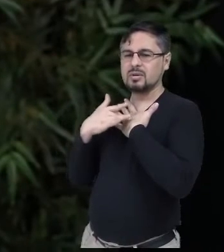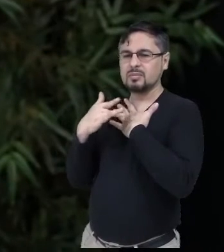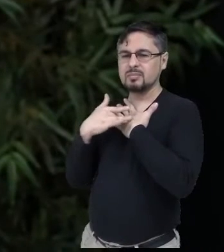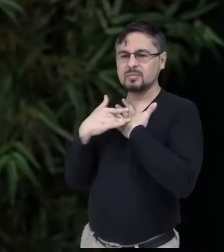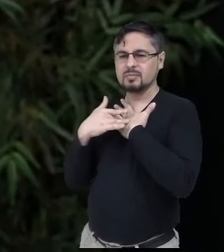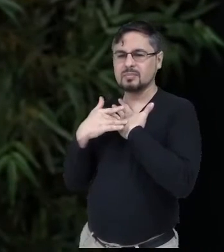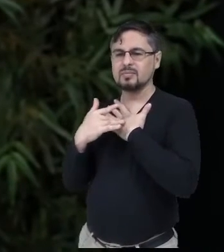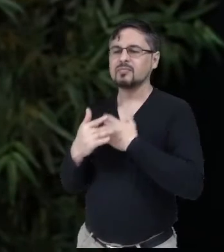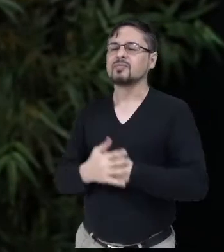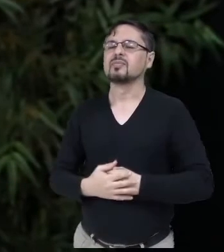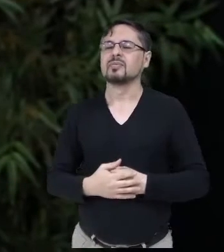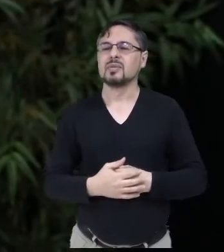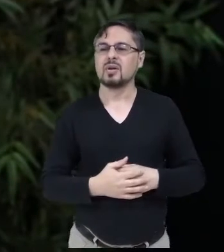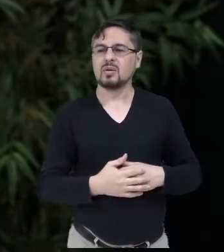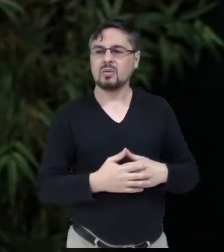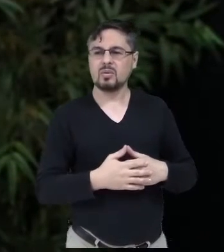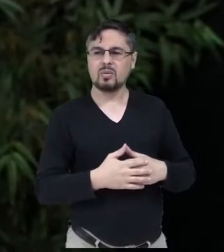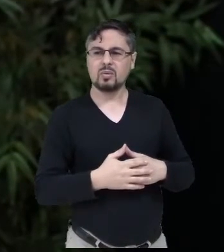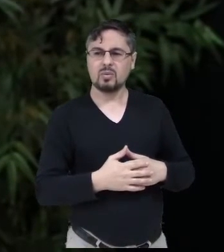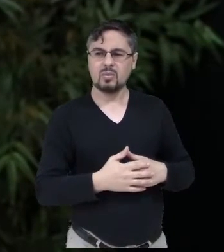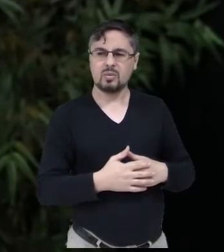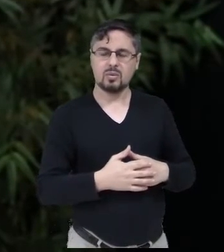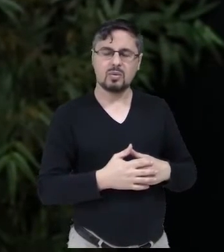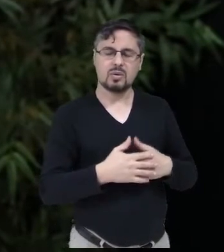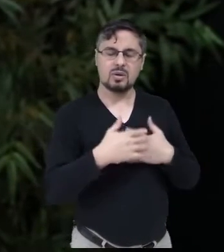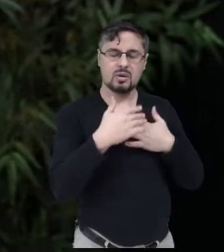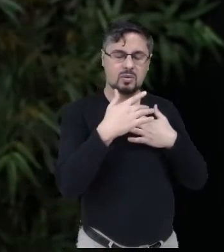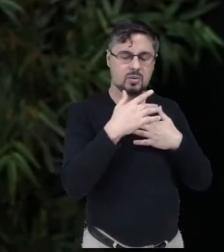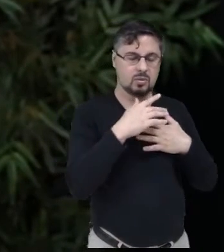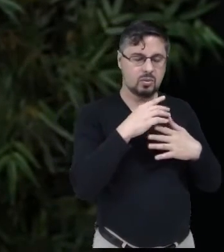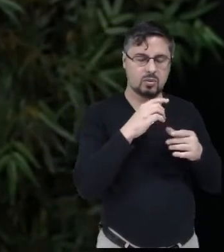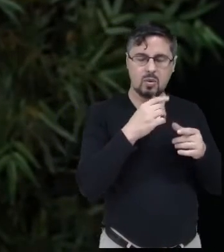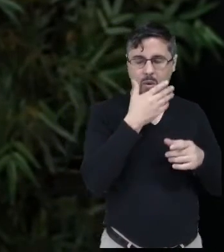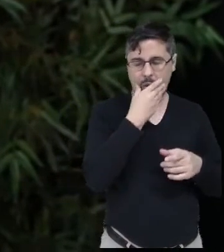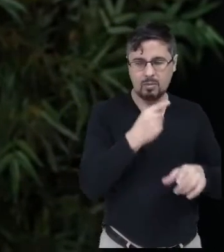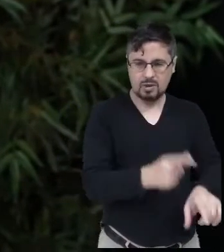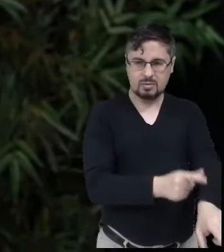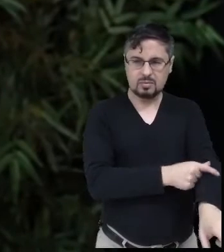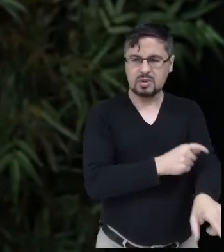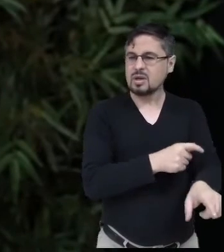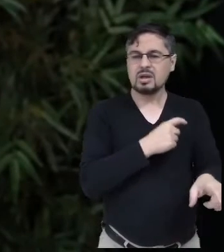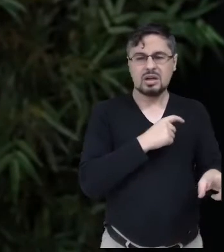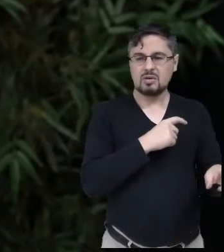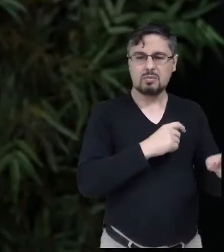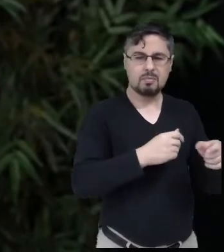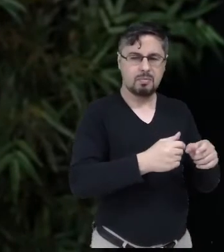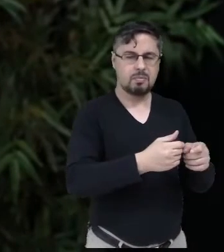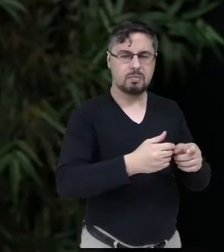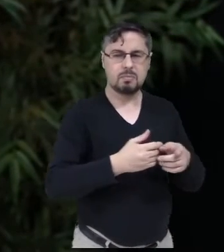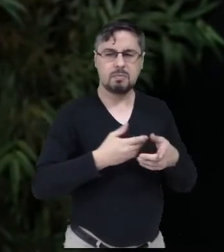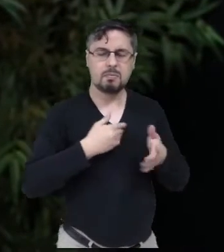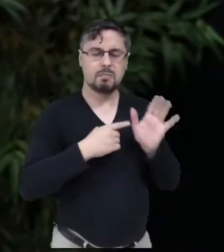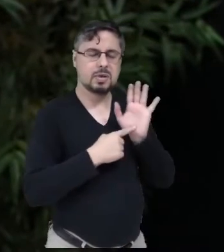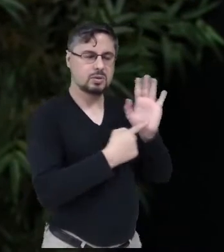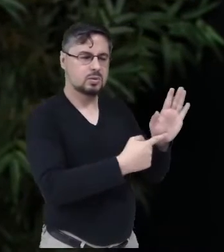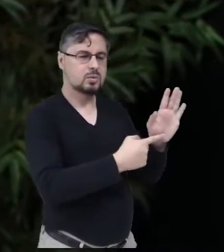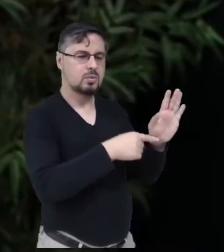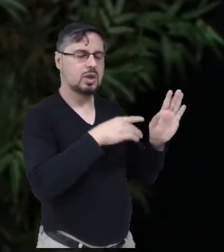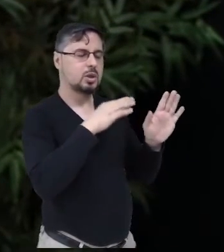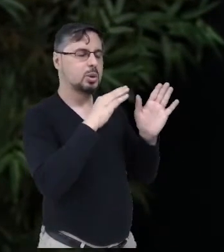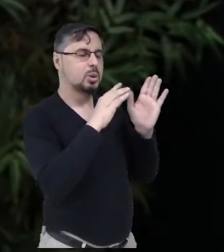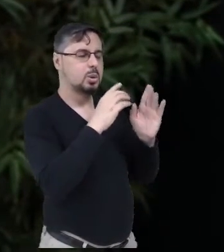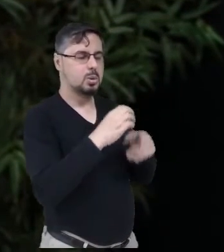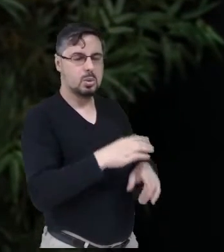leproso não transmitiu a corrupção da sua doença para Jesus. Mas antes, a diferença do toque foi